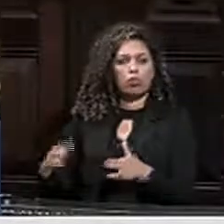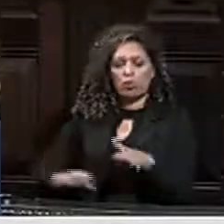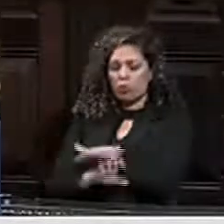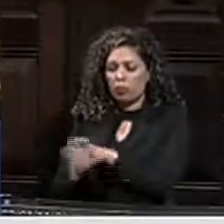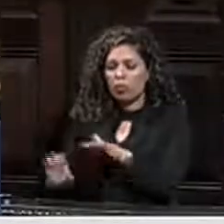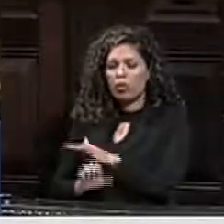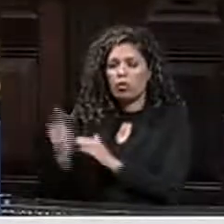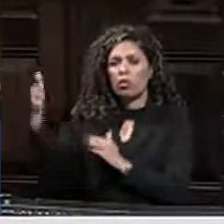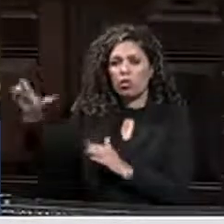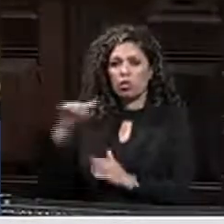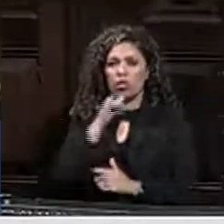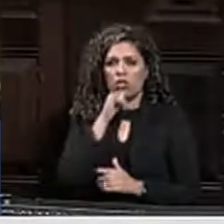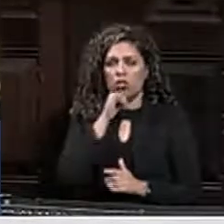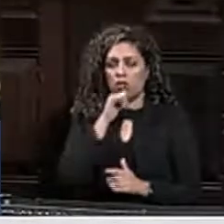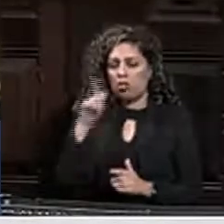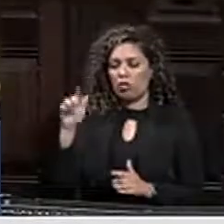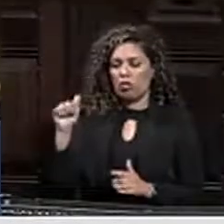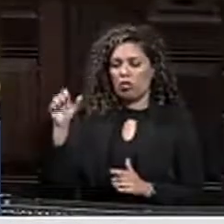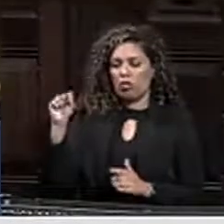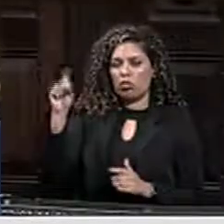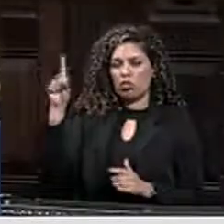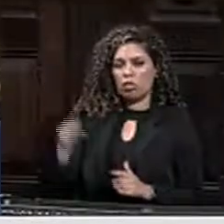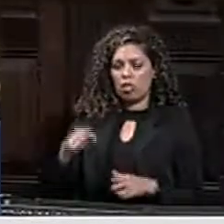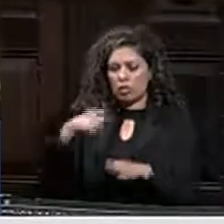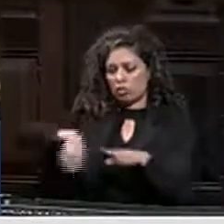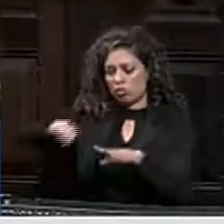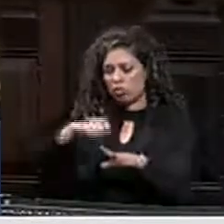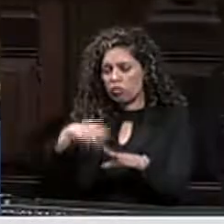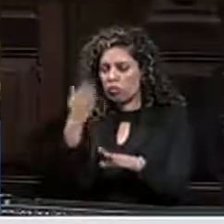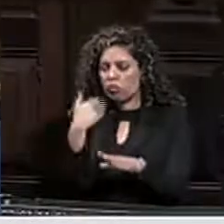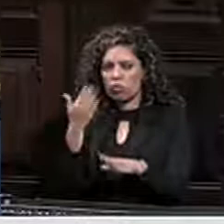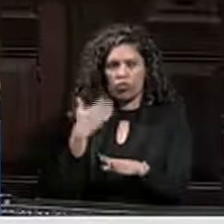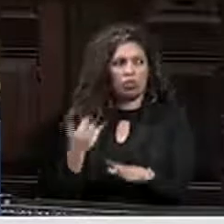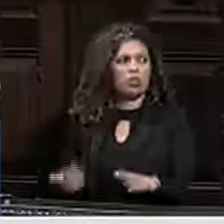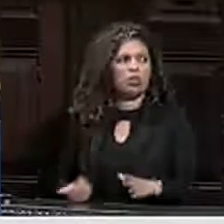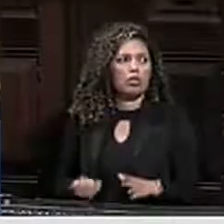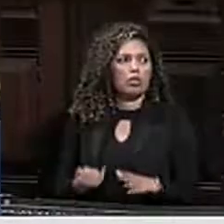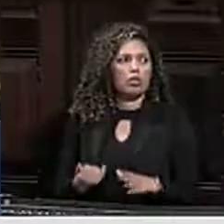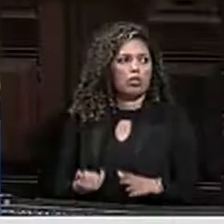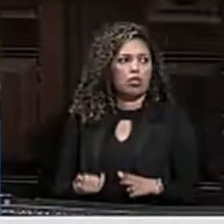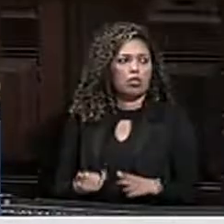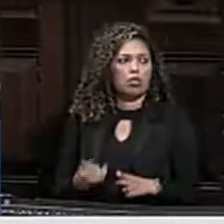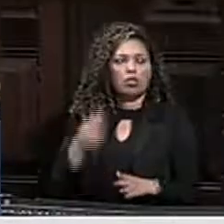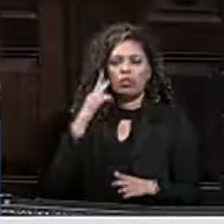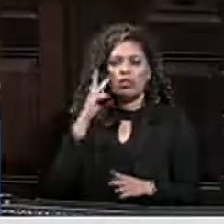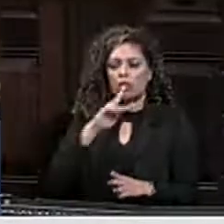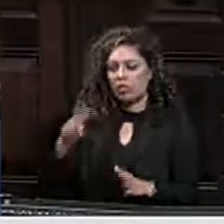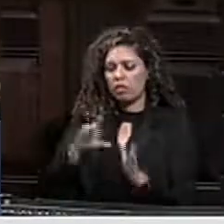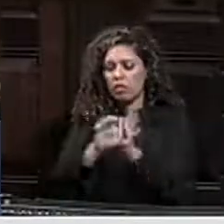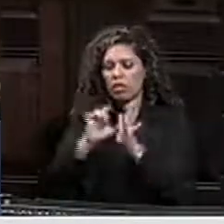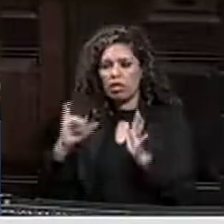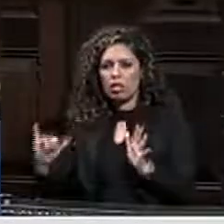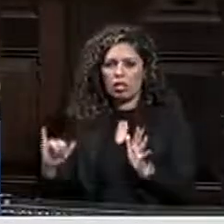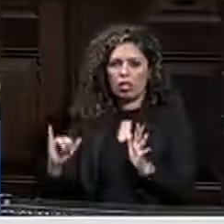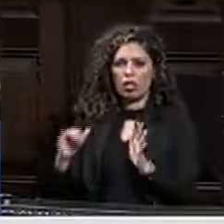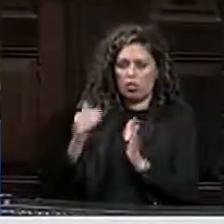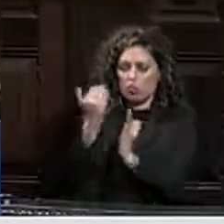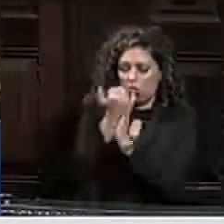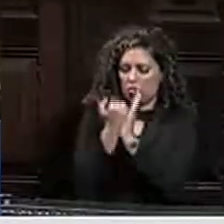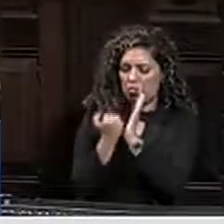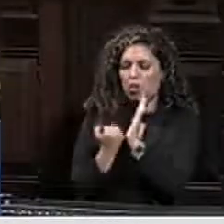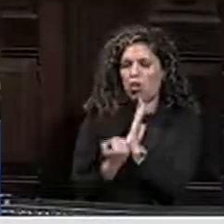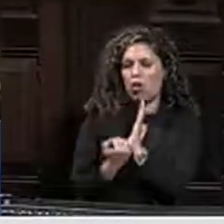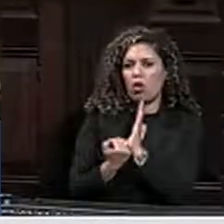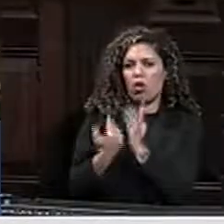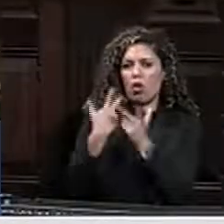do Estado do Rio de Janeiro. Nós apresentamos aqui lei de diretriz orçamentária, inclusive que não foi de forma alguma